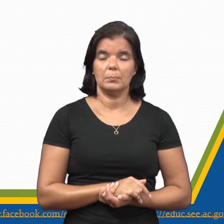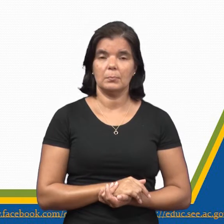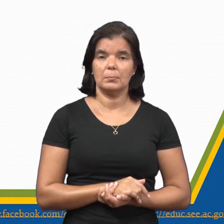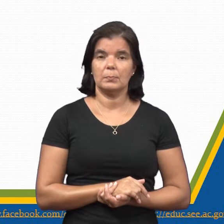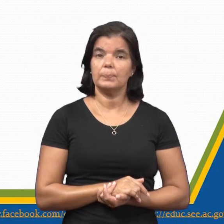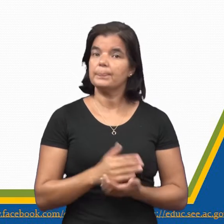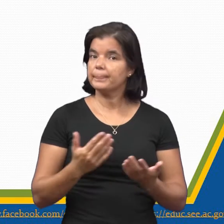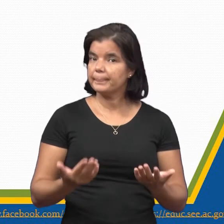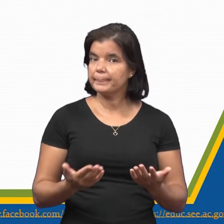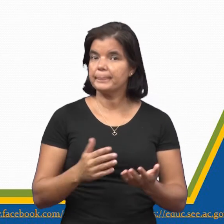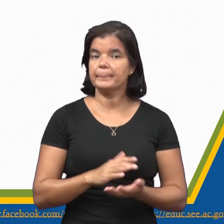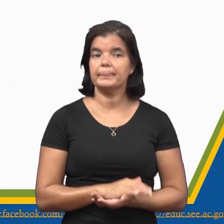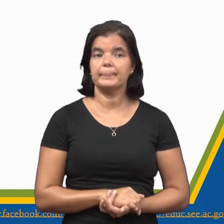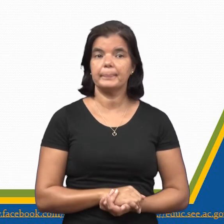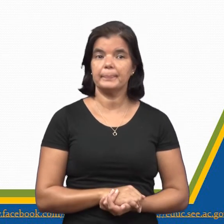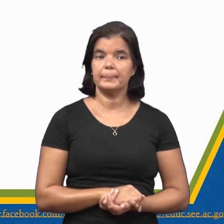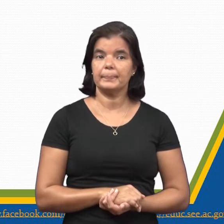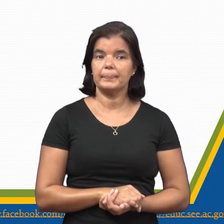Bem,